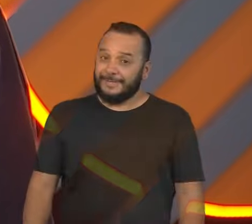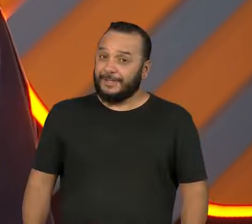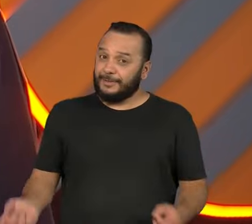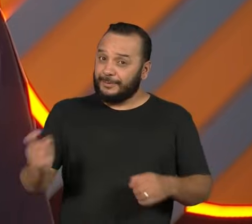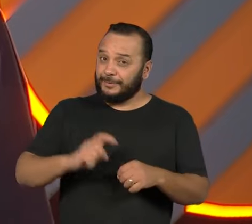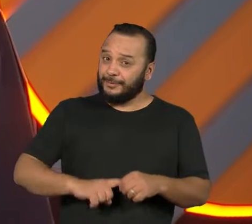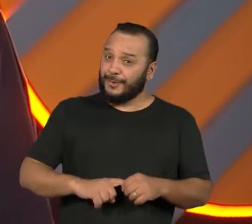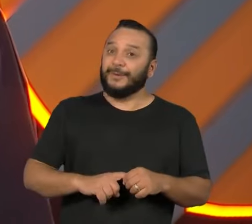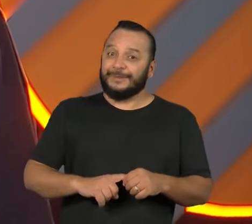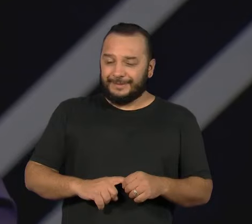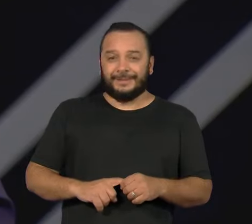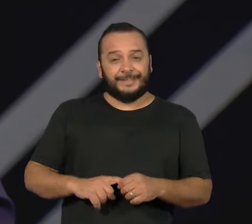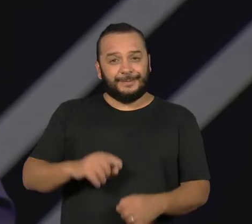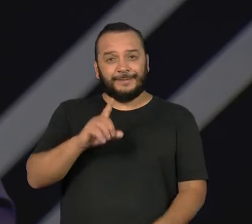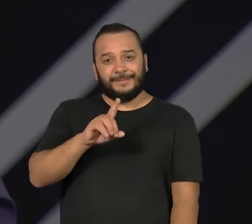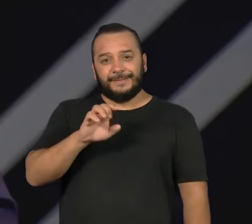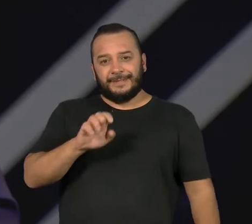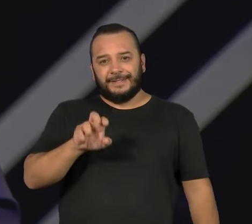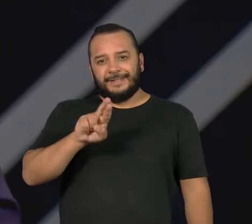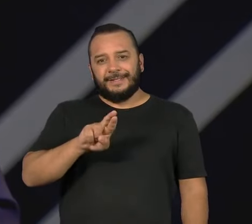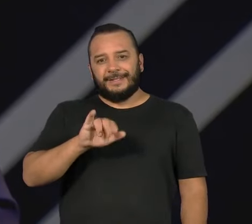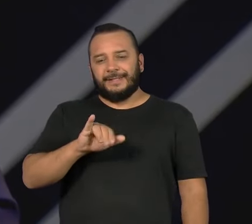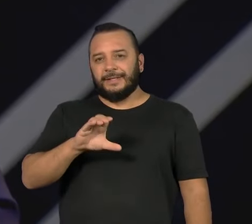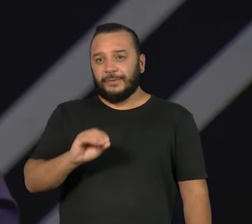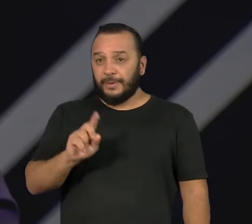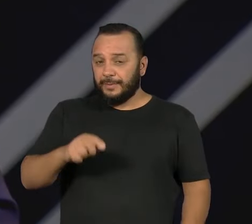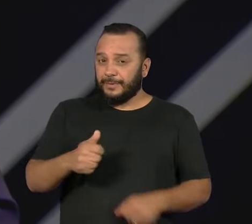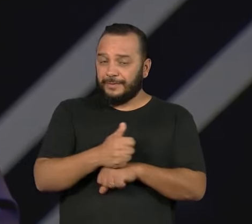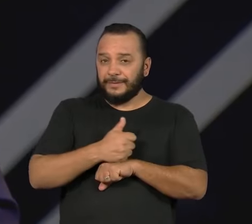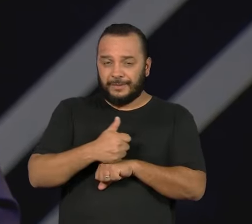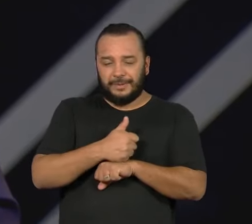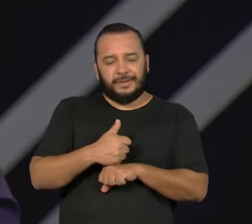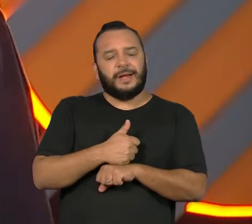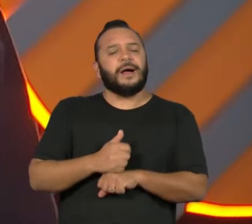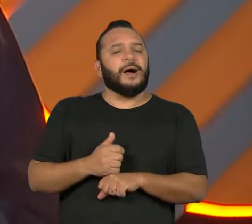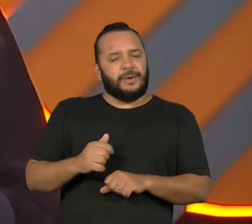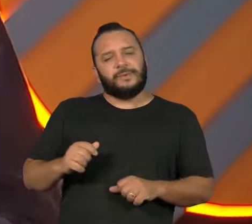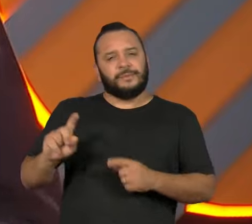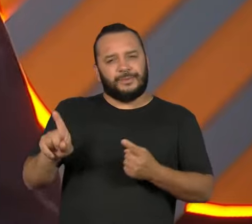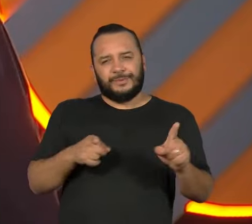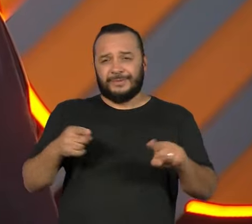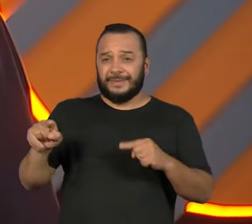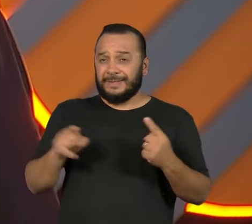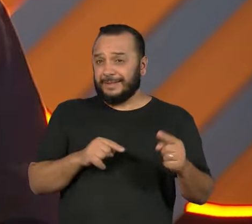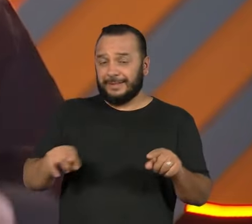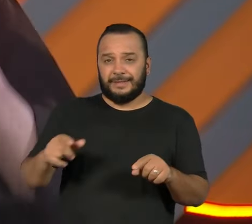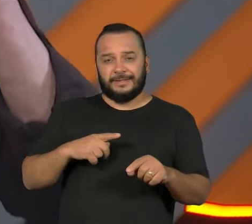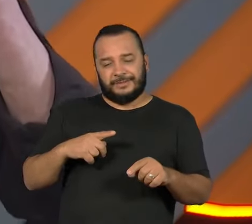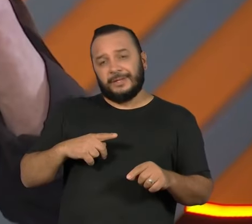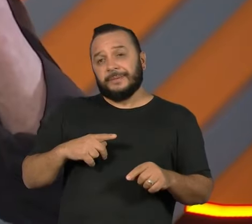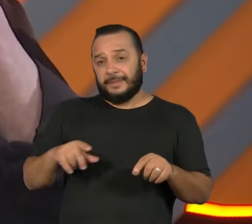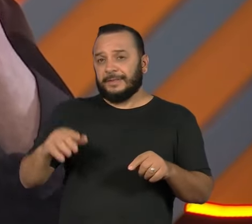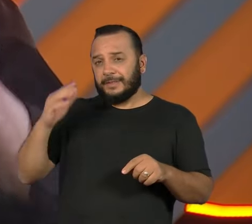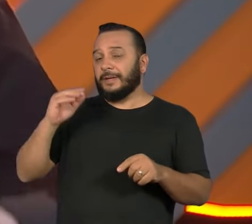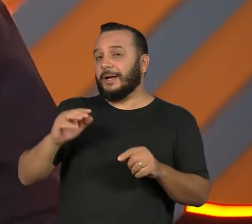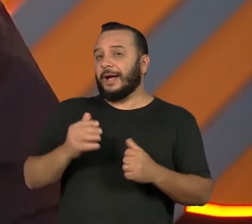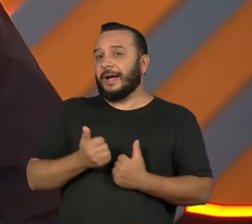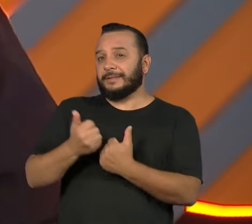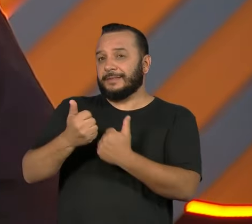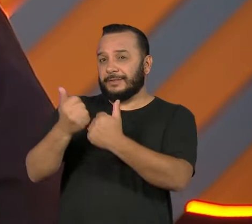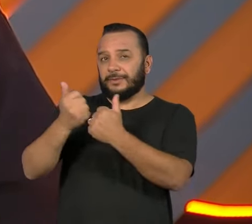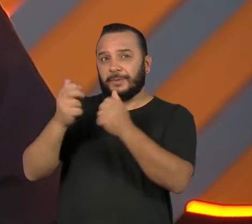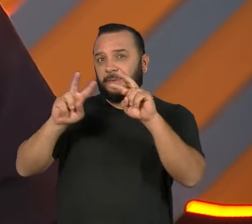Estamos de volta com Derico, músico multi-instrumentista, também conhecido como assessor